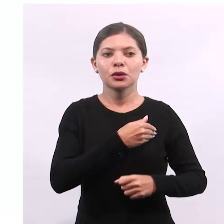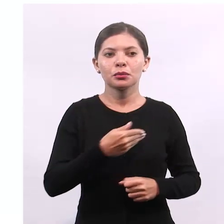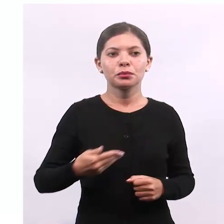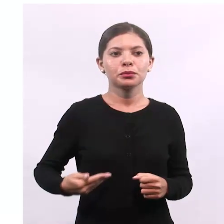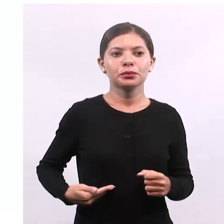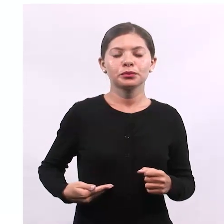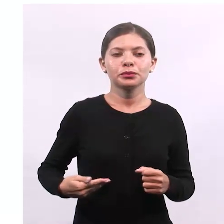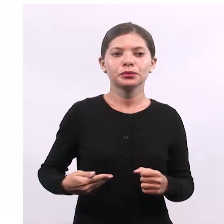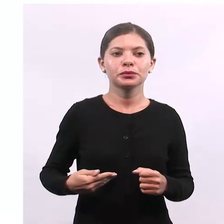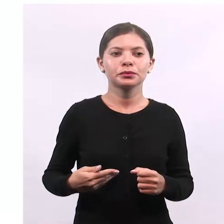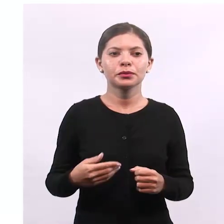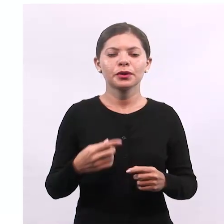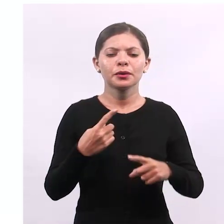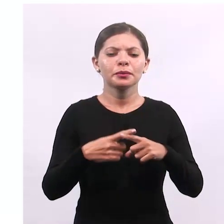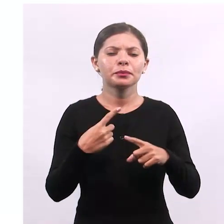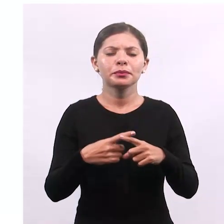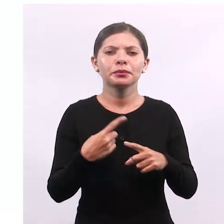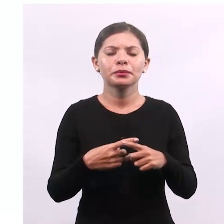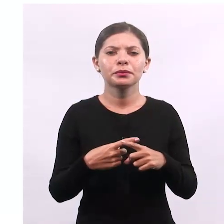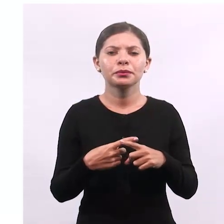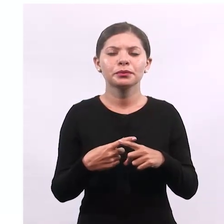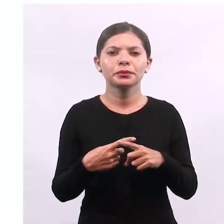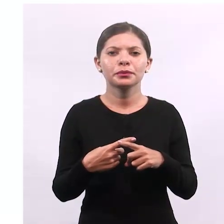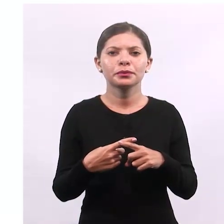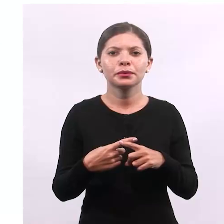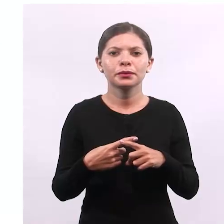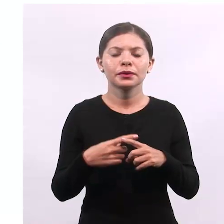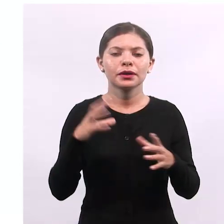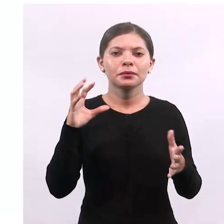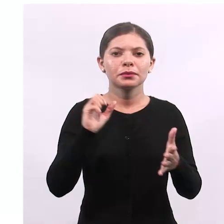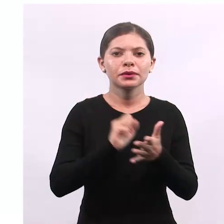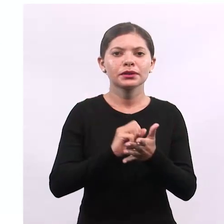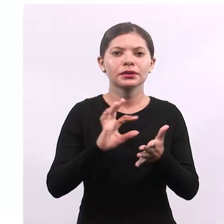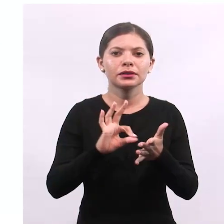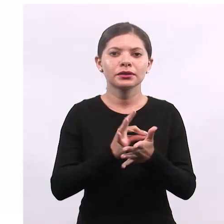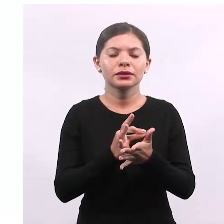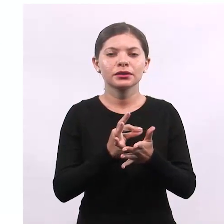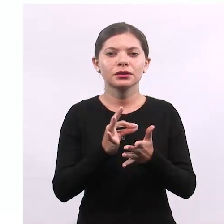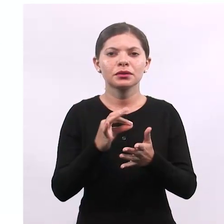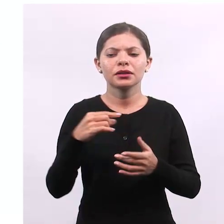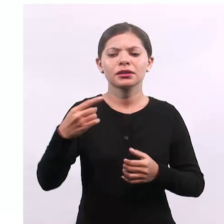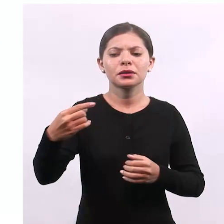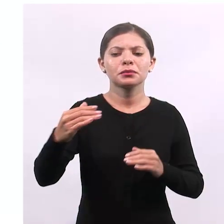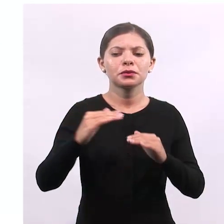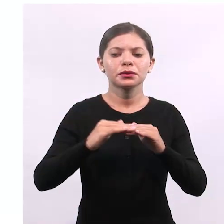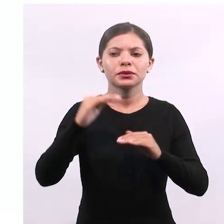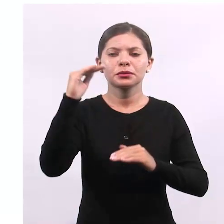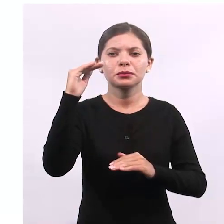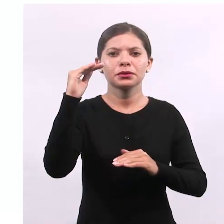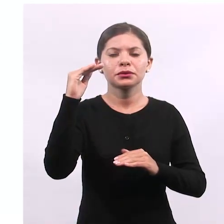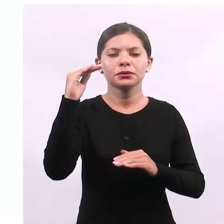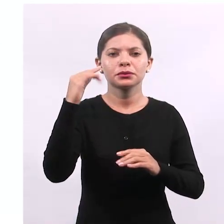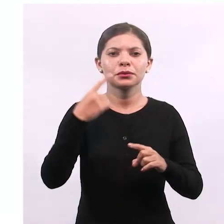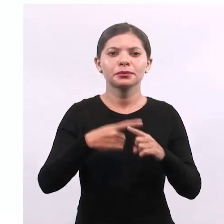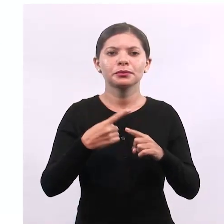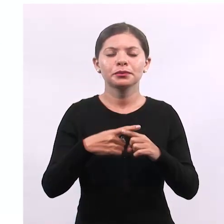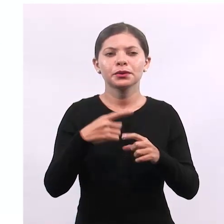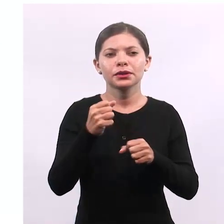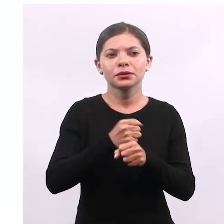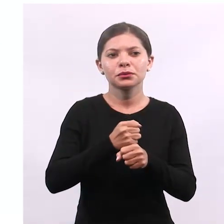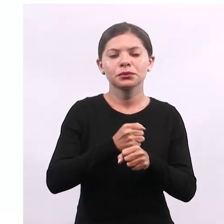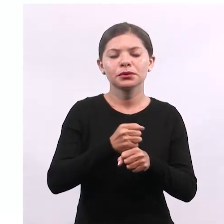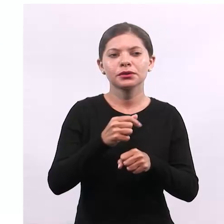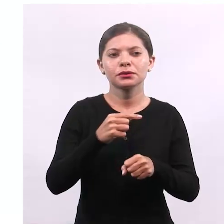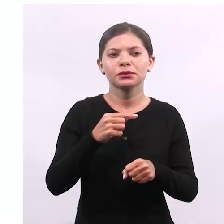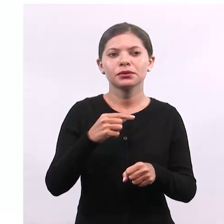matrícula ou depois eu tive um aumento Por que que naquele exato momento naquele ano teve essa divergência